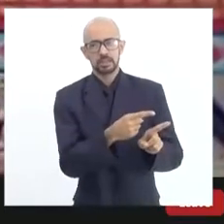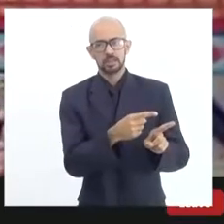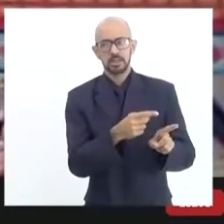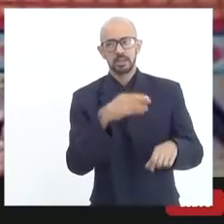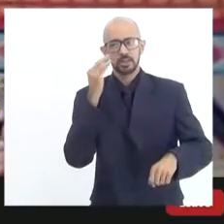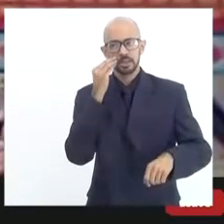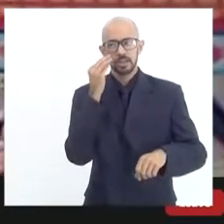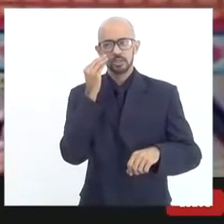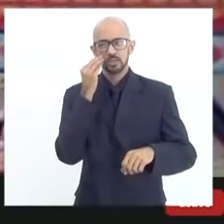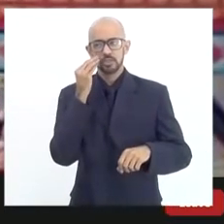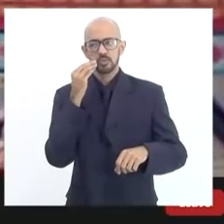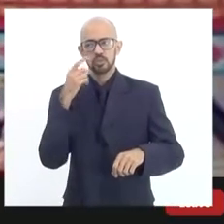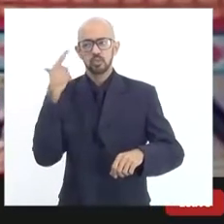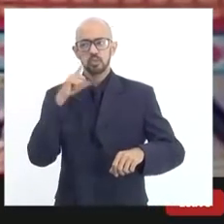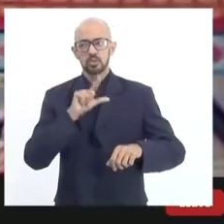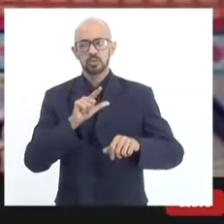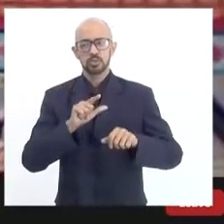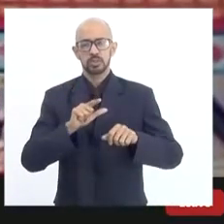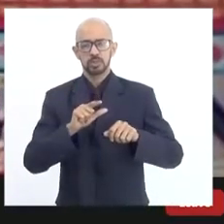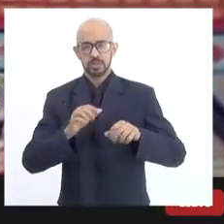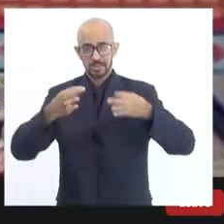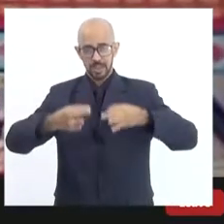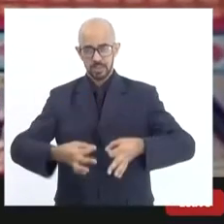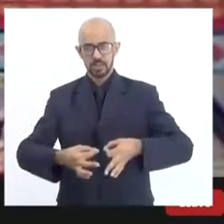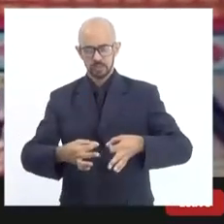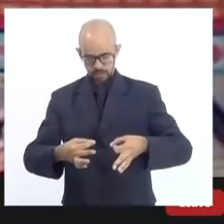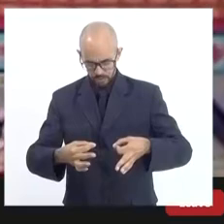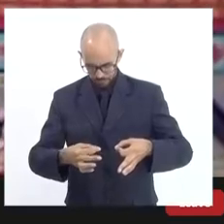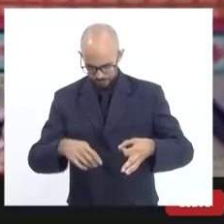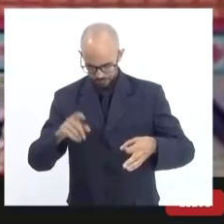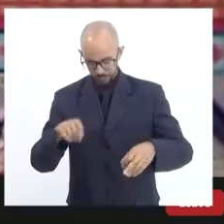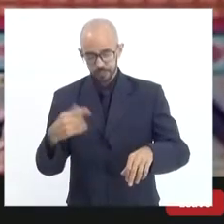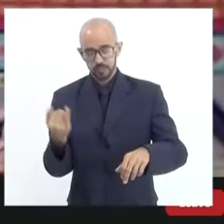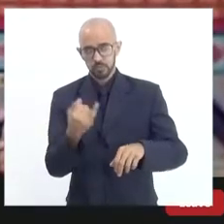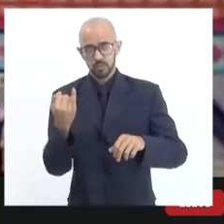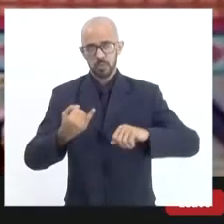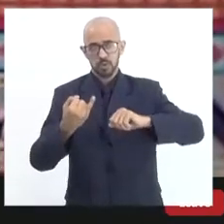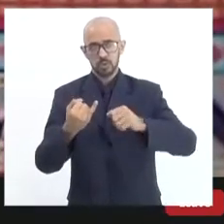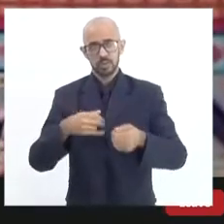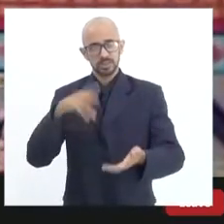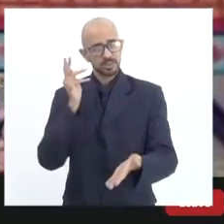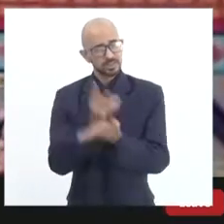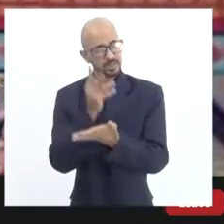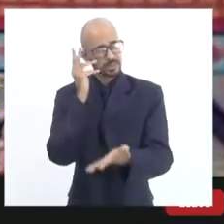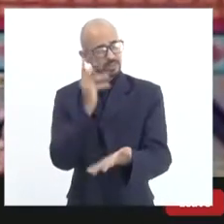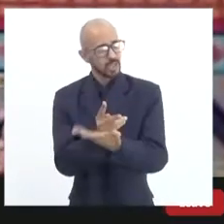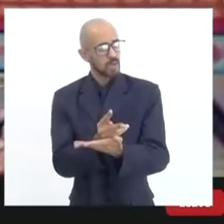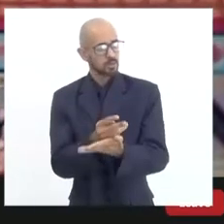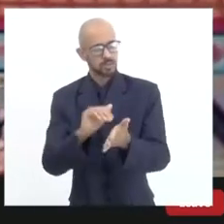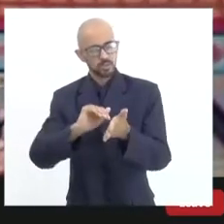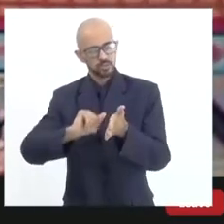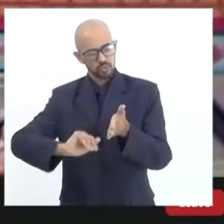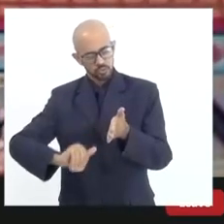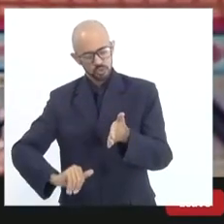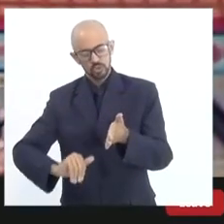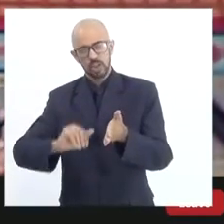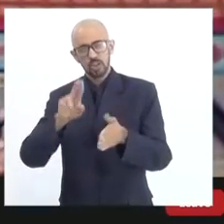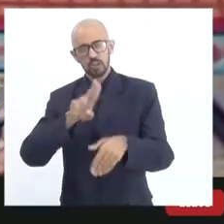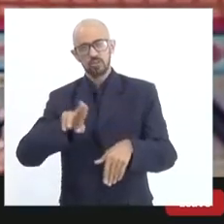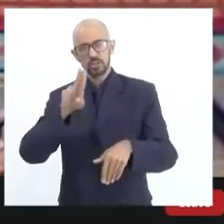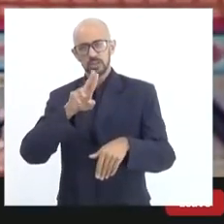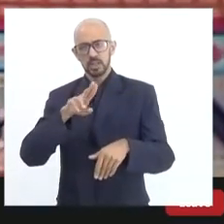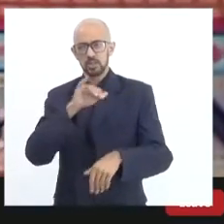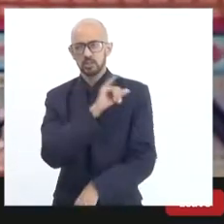dar concretude ao ataque, seja recorrentemente desferido contra a Universidade do Estado do Rio de